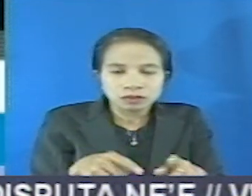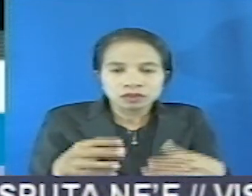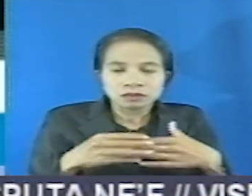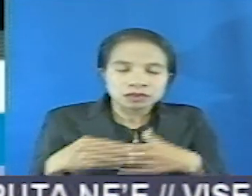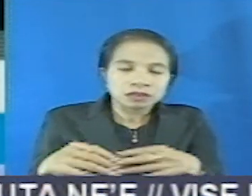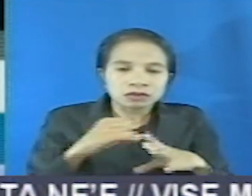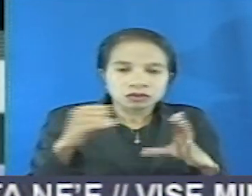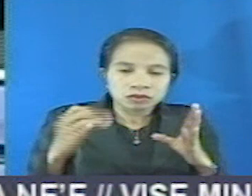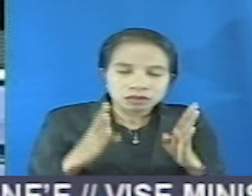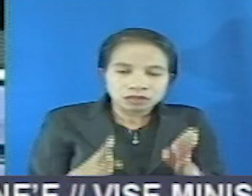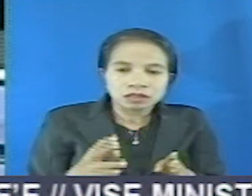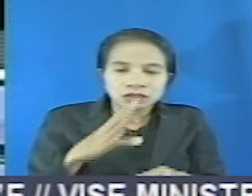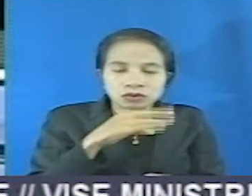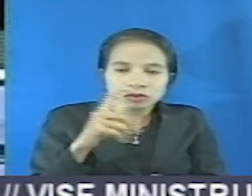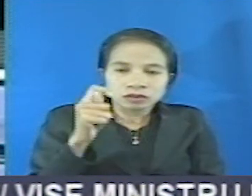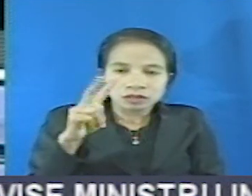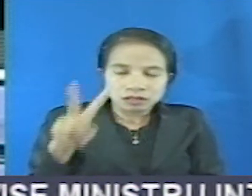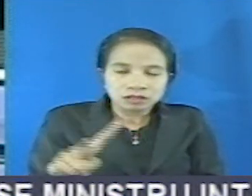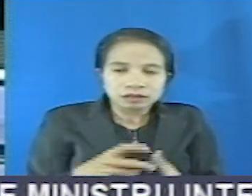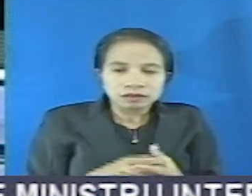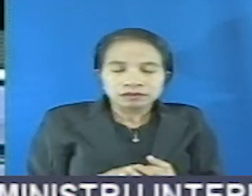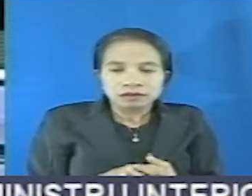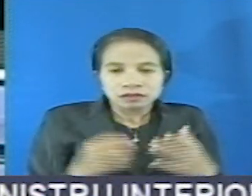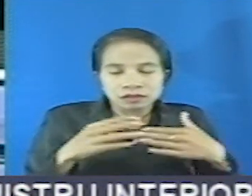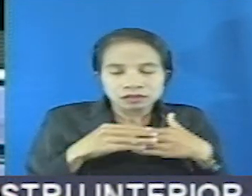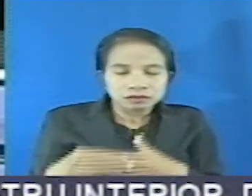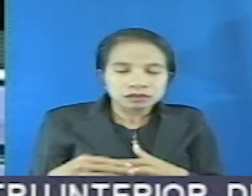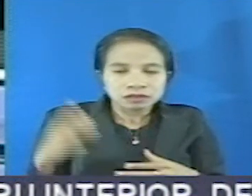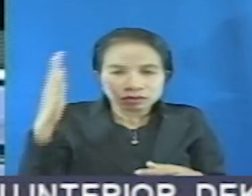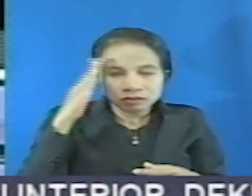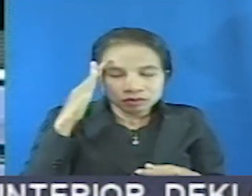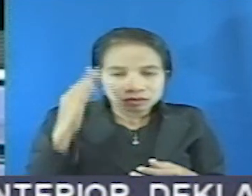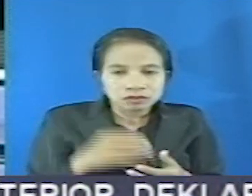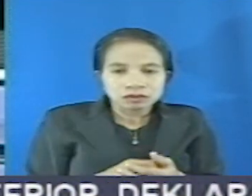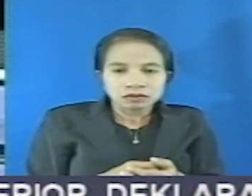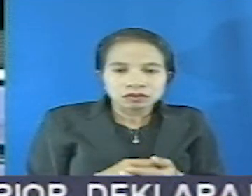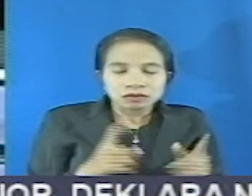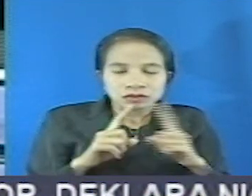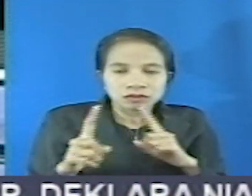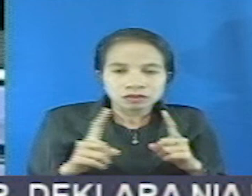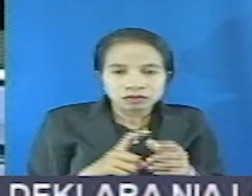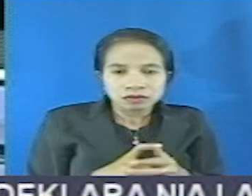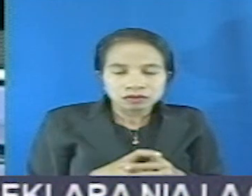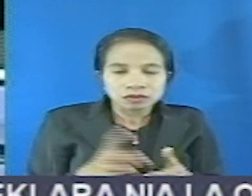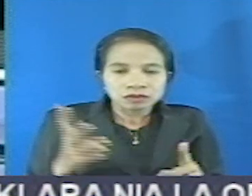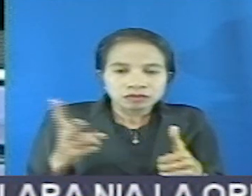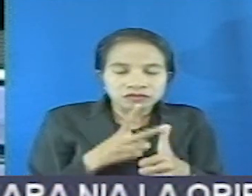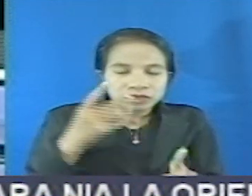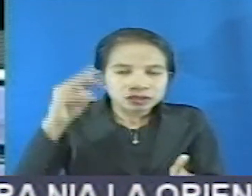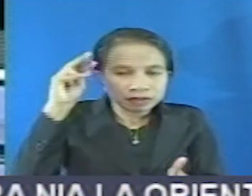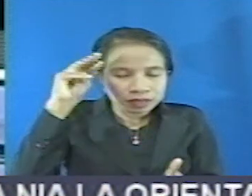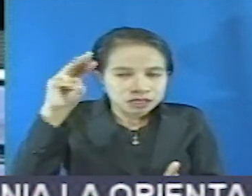no televisão ligado ho intervenção senhor vice-ministro interior ninha